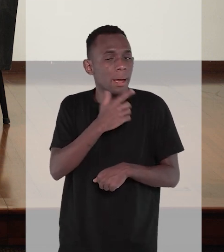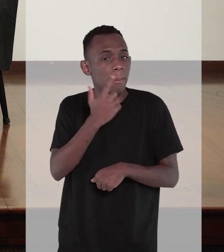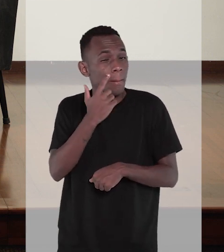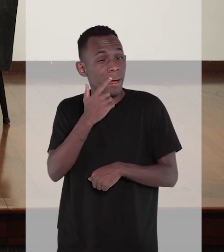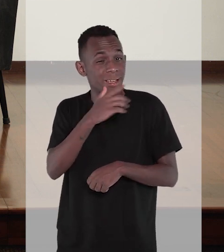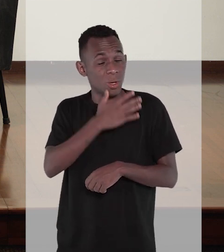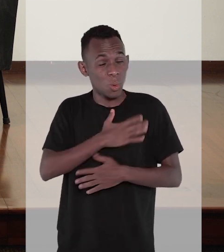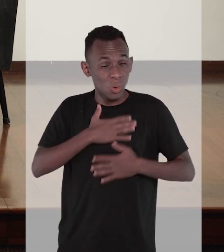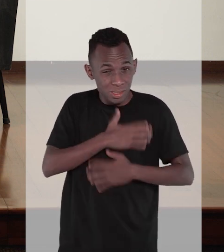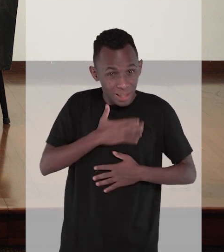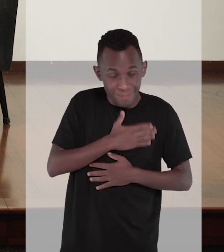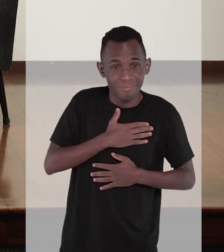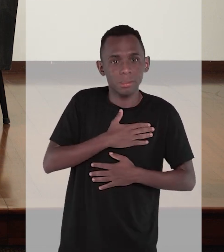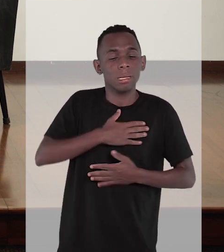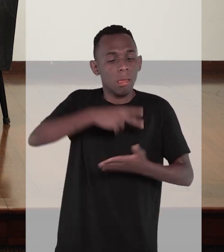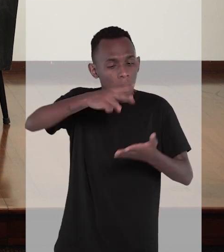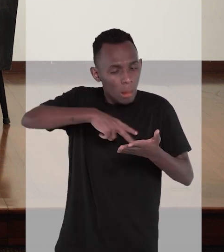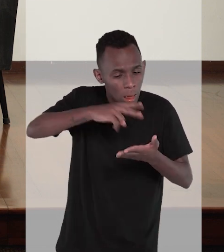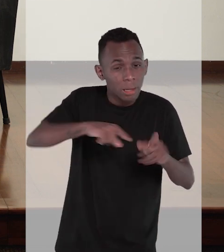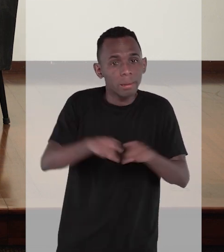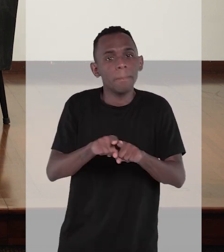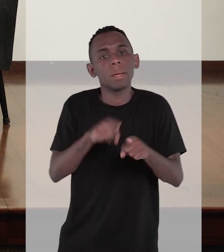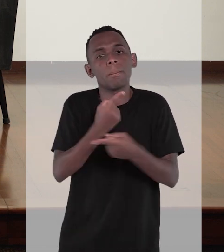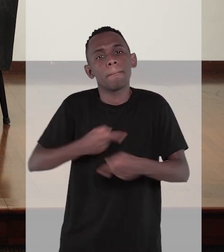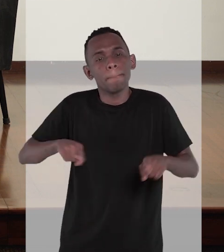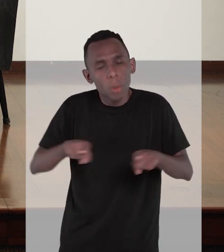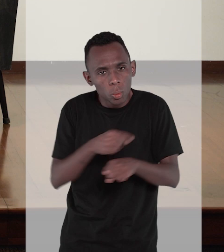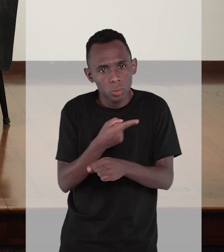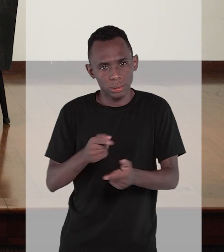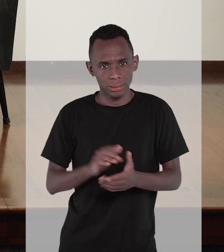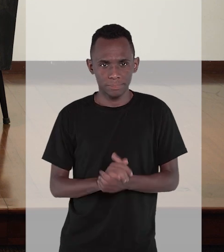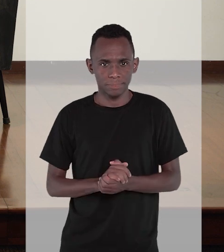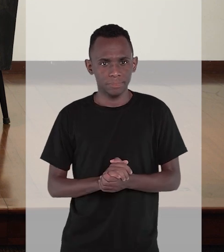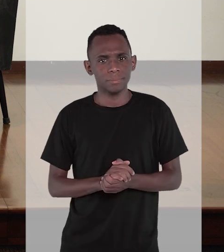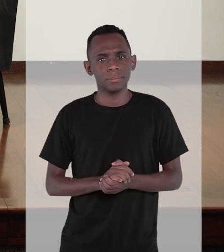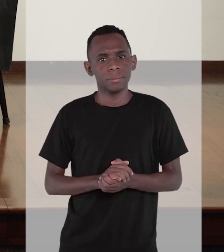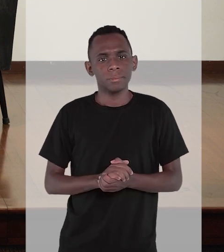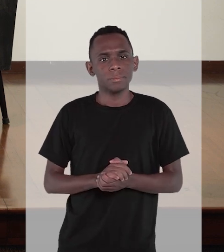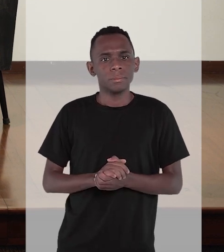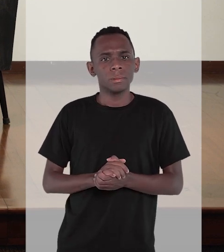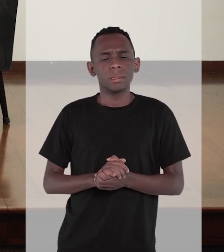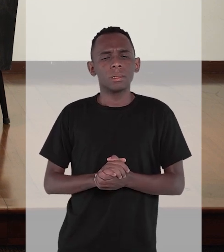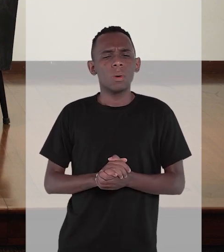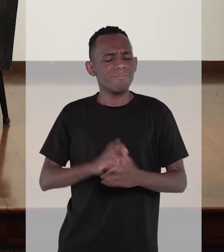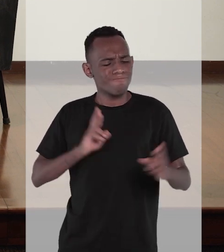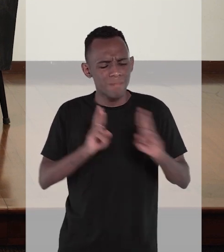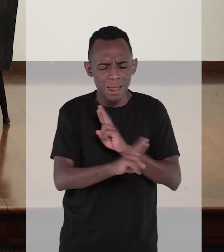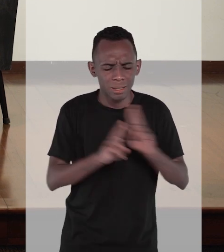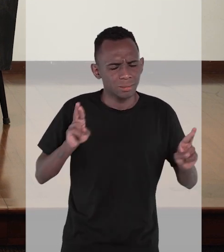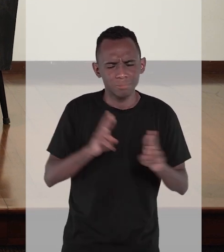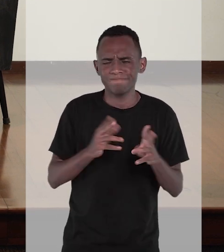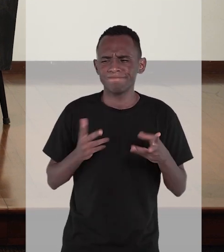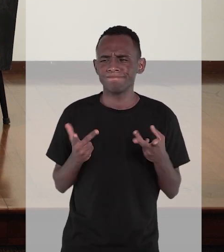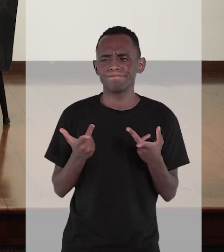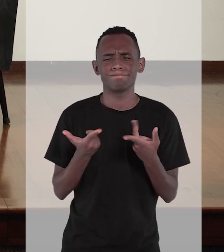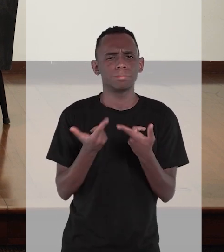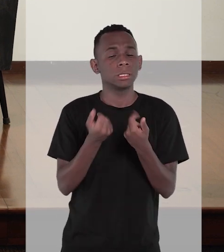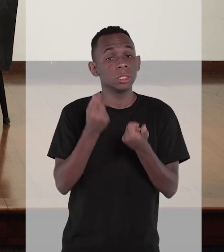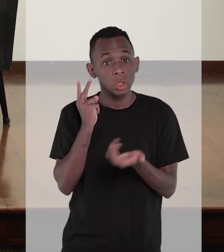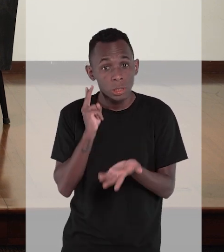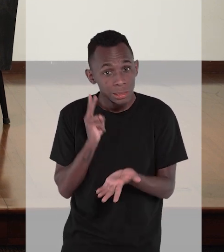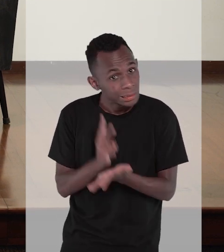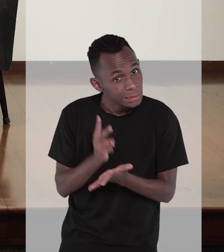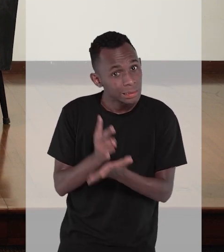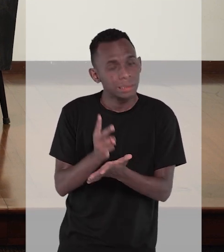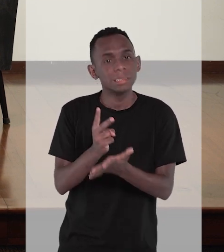fato dele gostar muito de ler e gostar muito de música. Então, era a nossa melhor ponte, assim. Então,